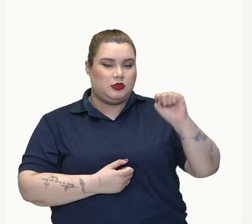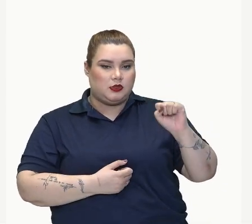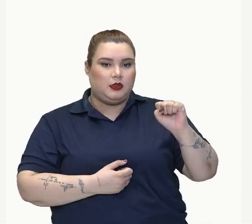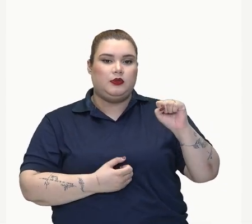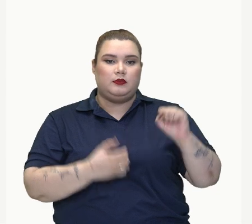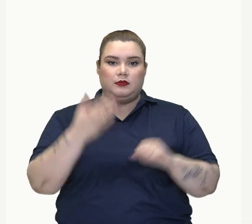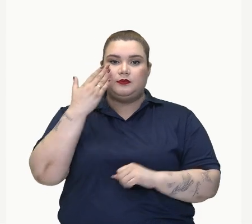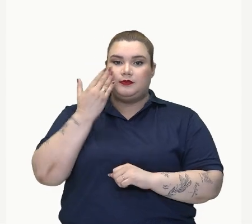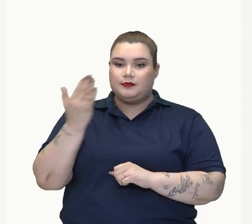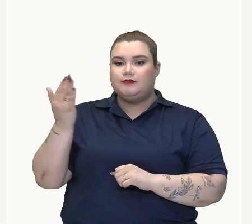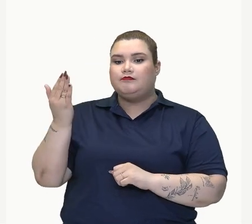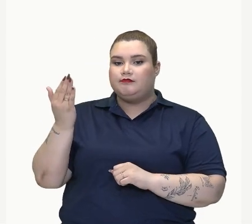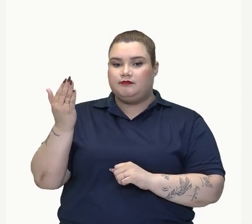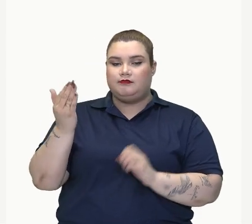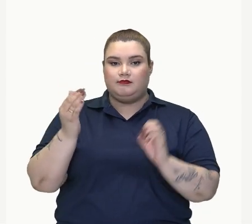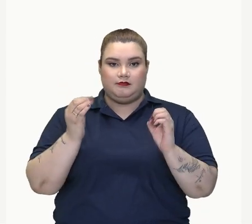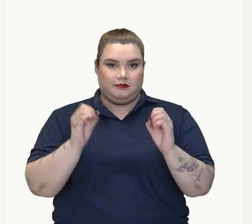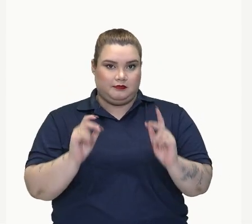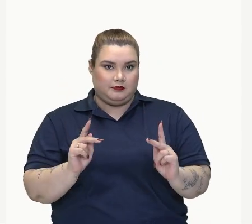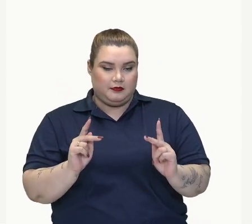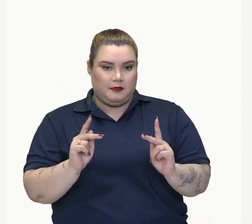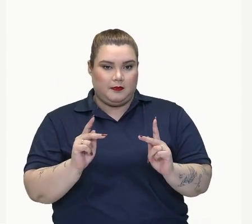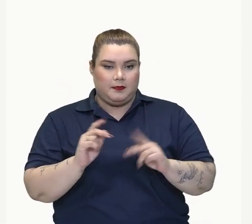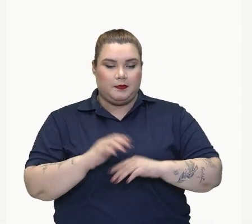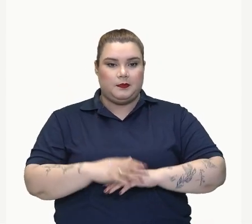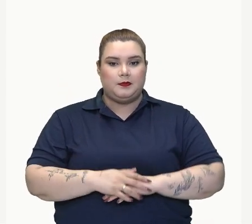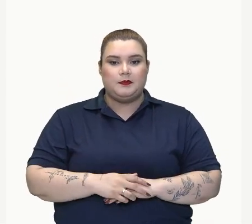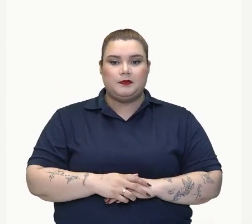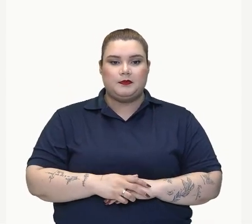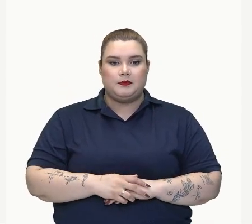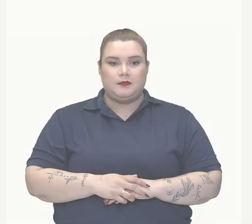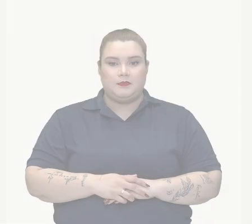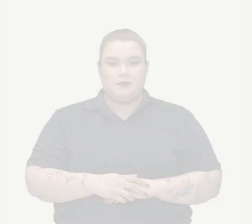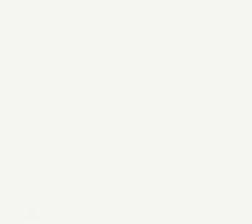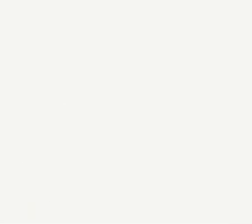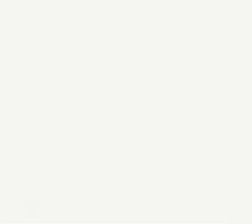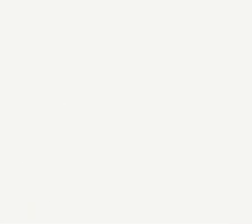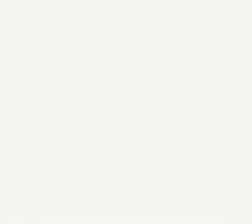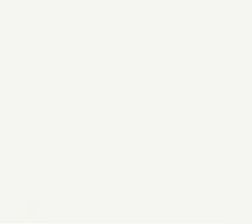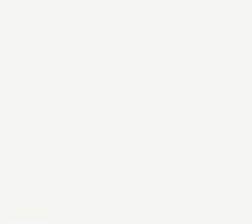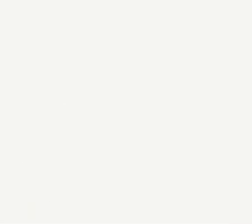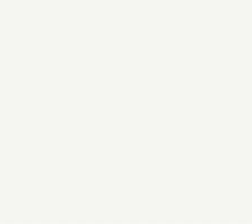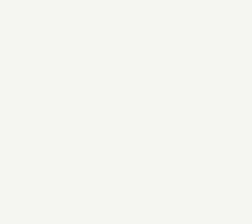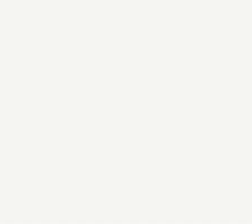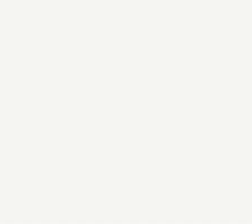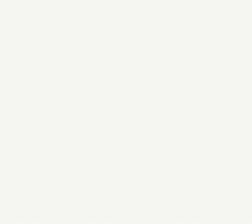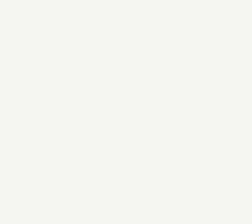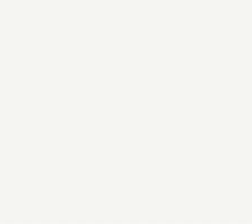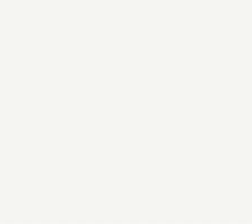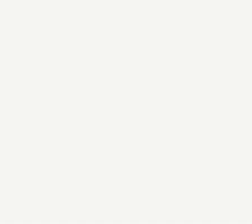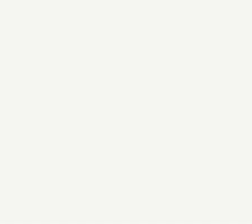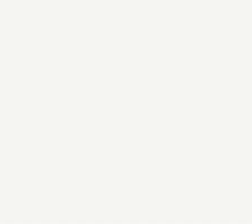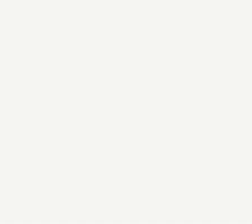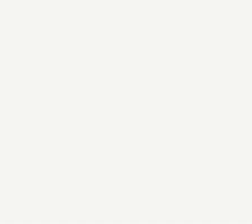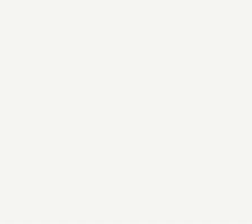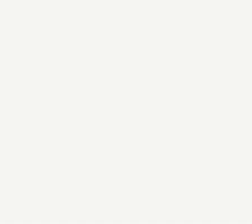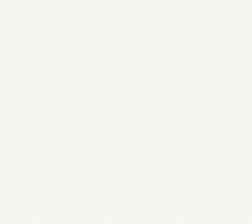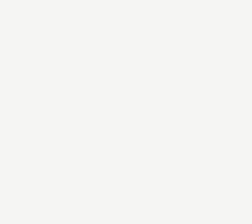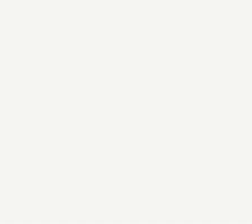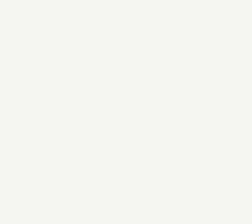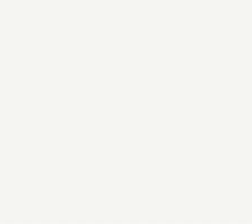18, tá? Então, se o eixo mede 50, o semi-eixo mede 25, a metade.